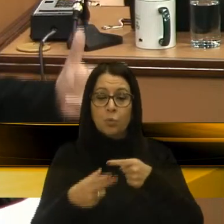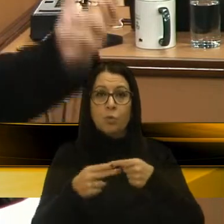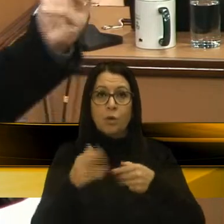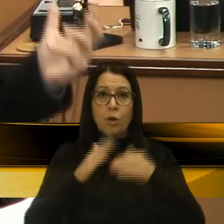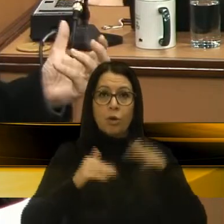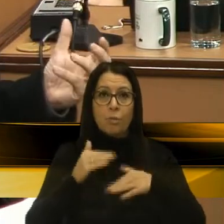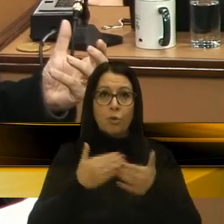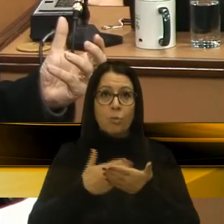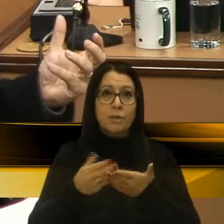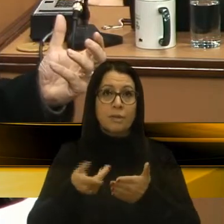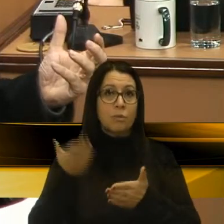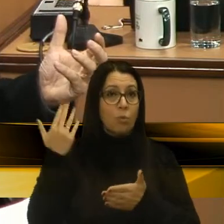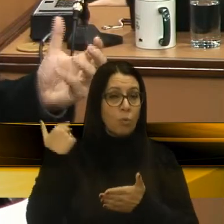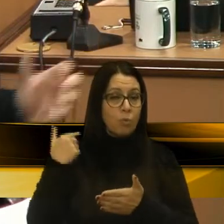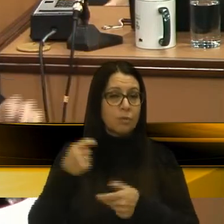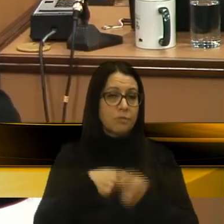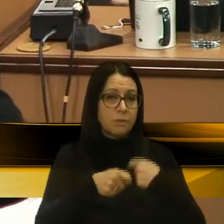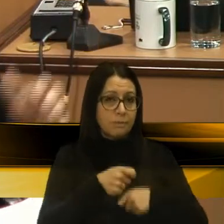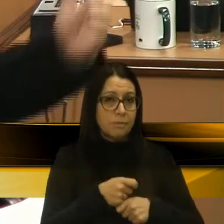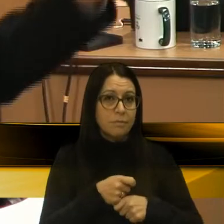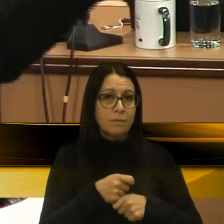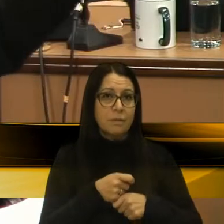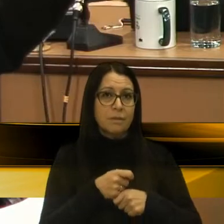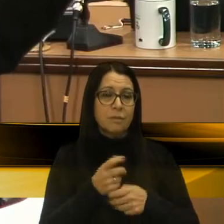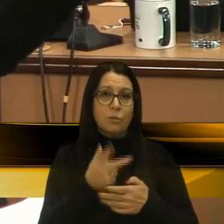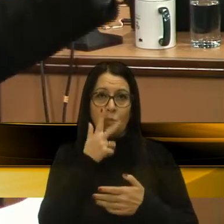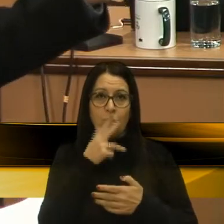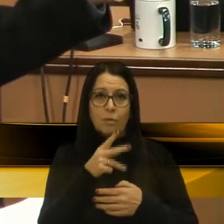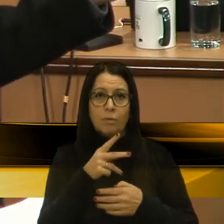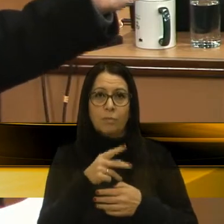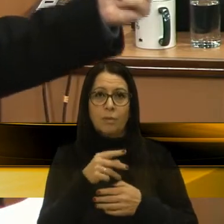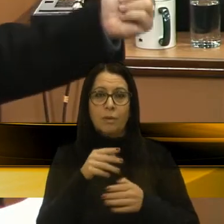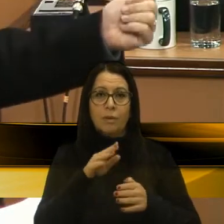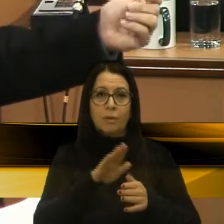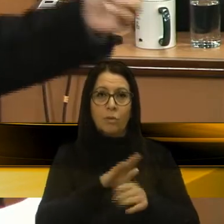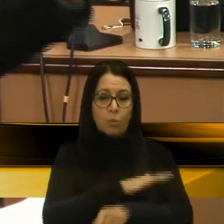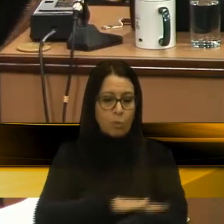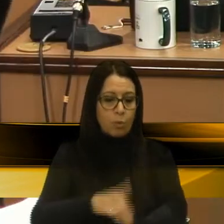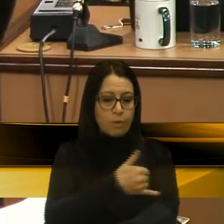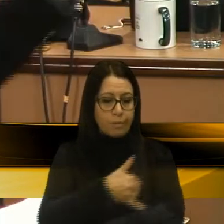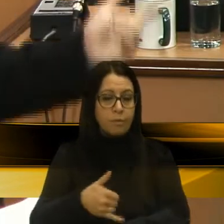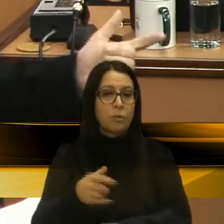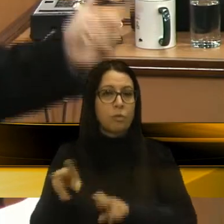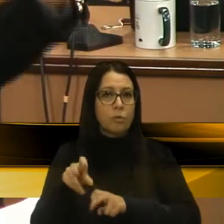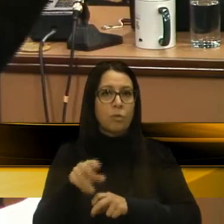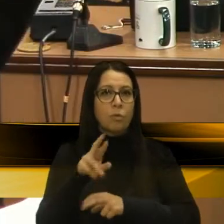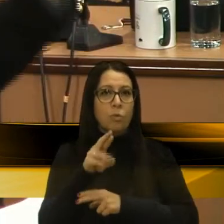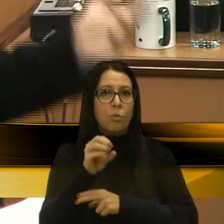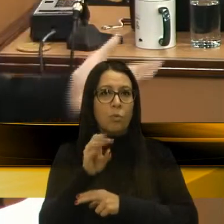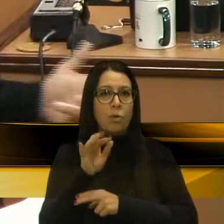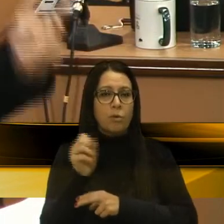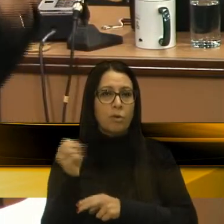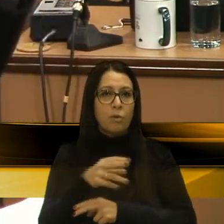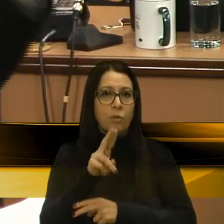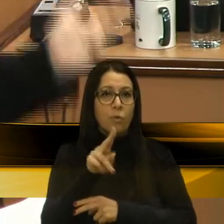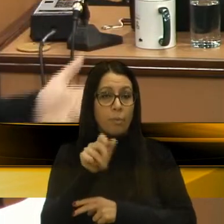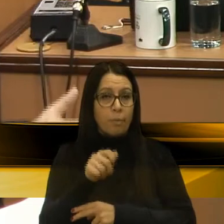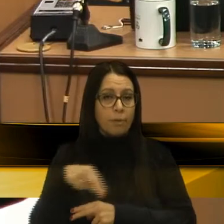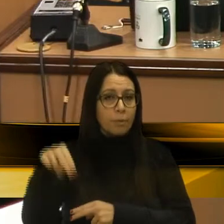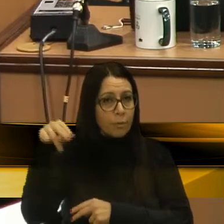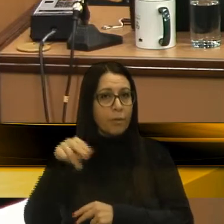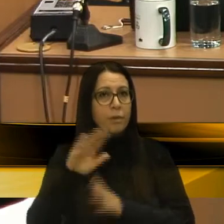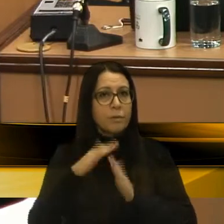coletiva que elevou Caxias a um grande patamar a nível nacional. E hoje nós percebemos essa quebra de pontes, esse